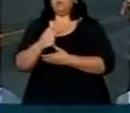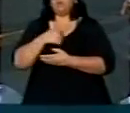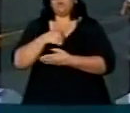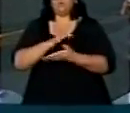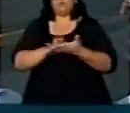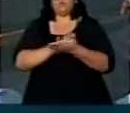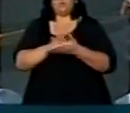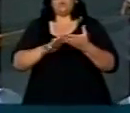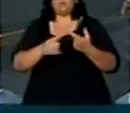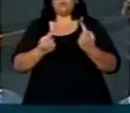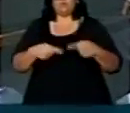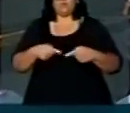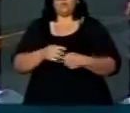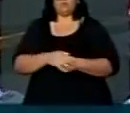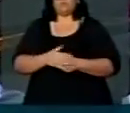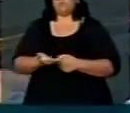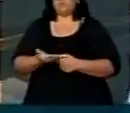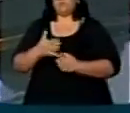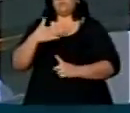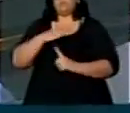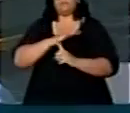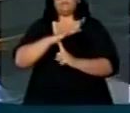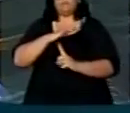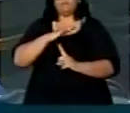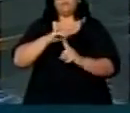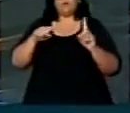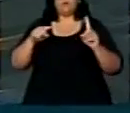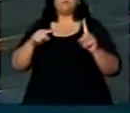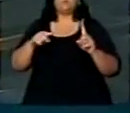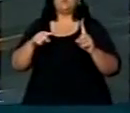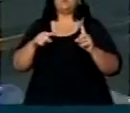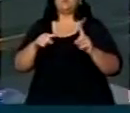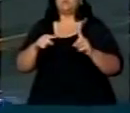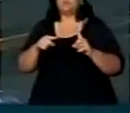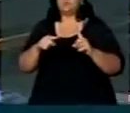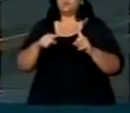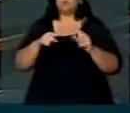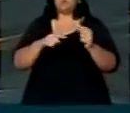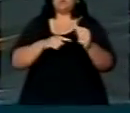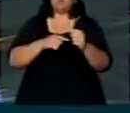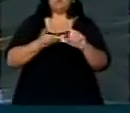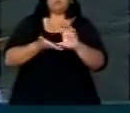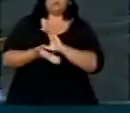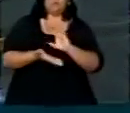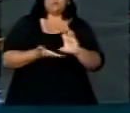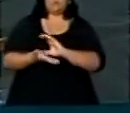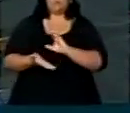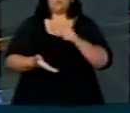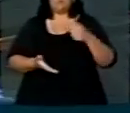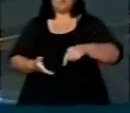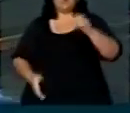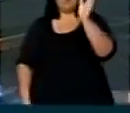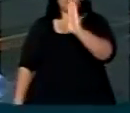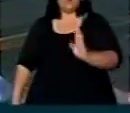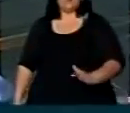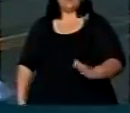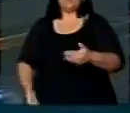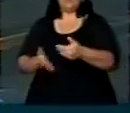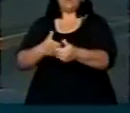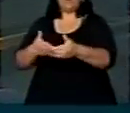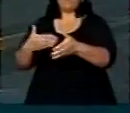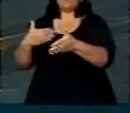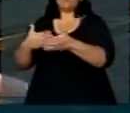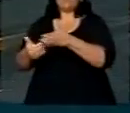projeto limitando investimentos e injeções financeiras do Brasil em qualquer organismo internacional,